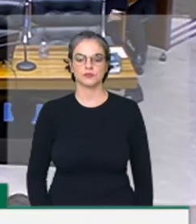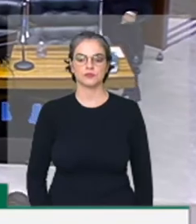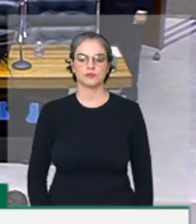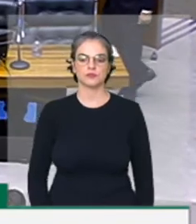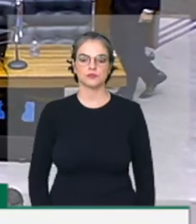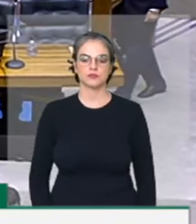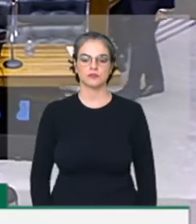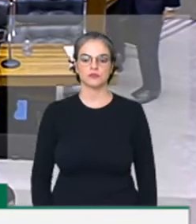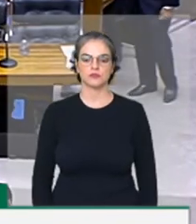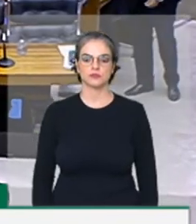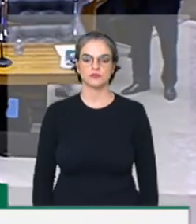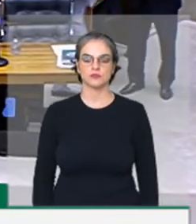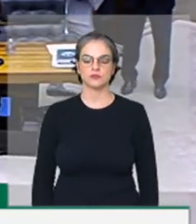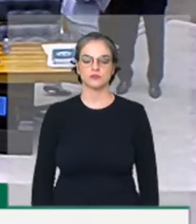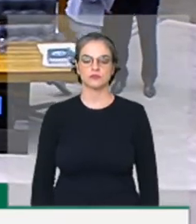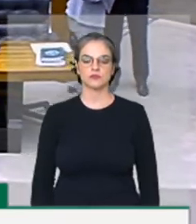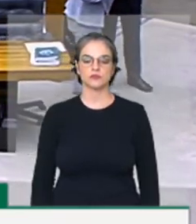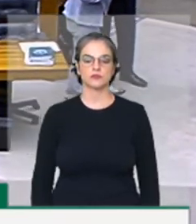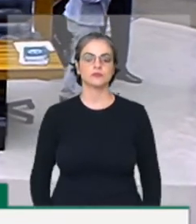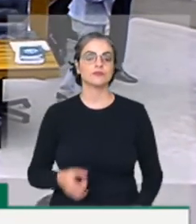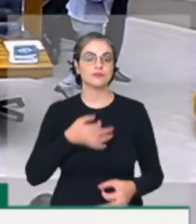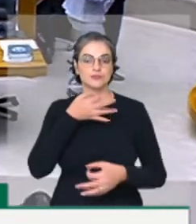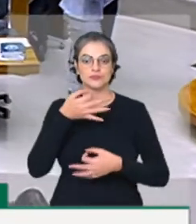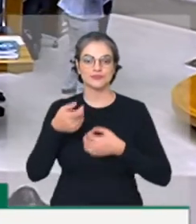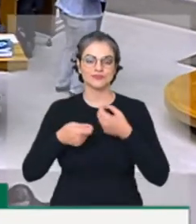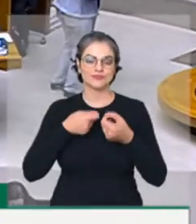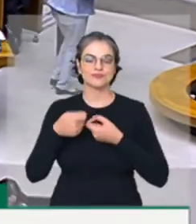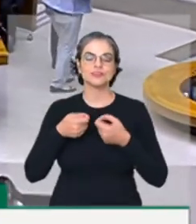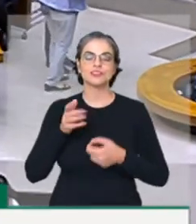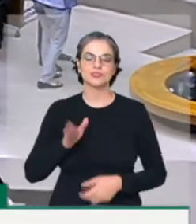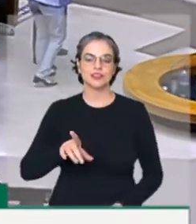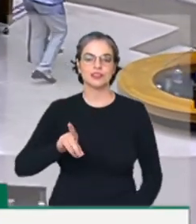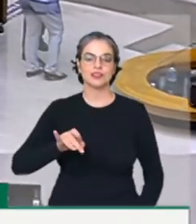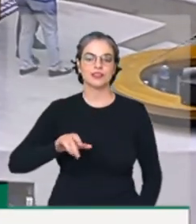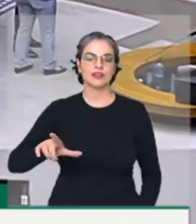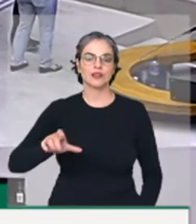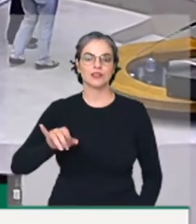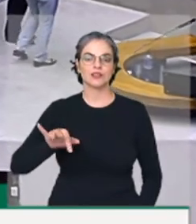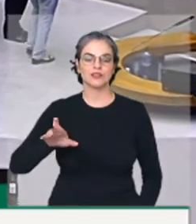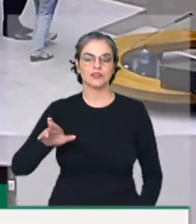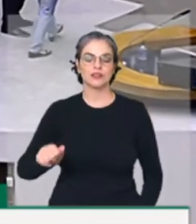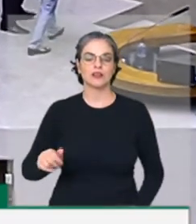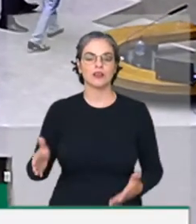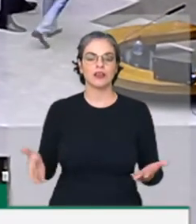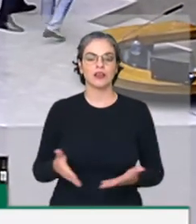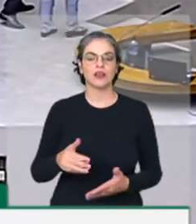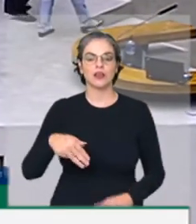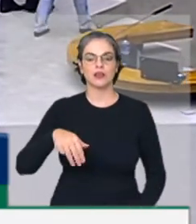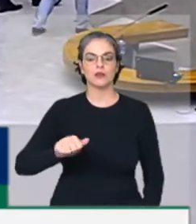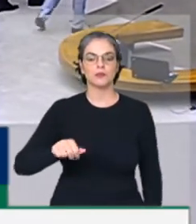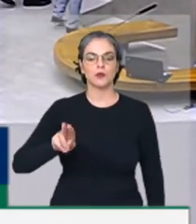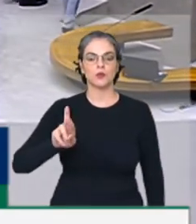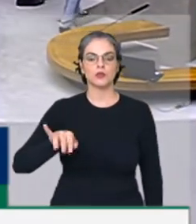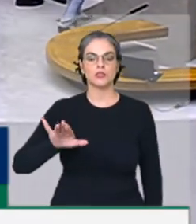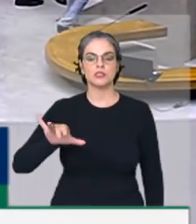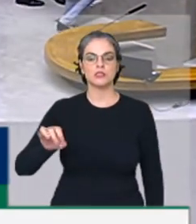Lembrando que já falaram o deputado Daniel Silveira, e agora conclui a fala o advogado Maurício Spinelli, que